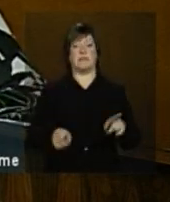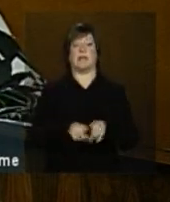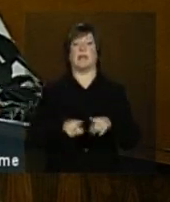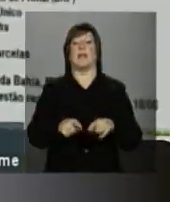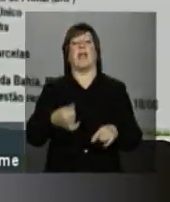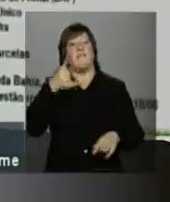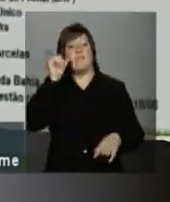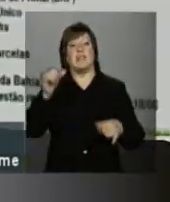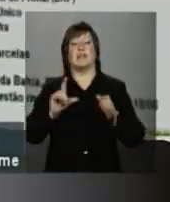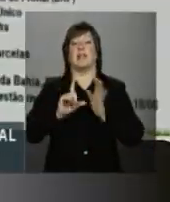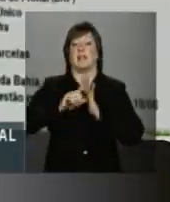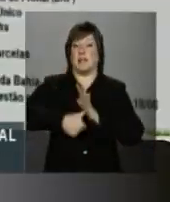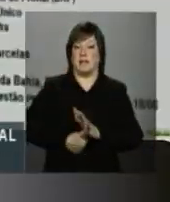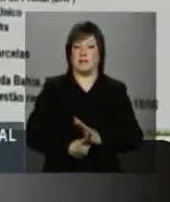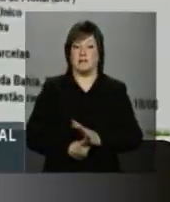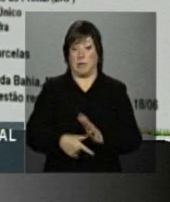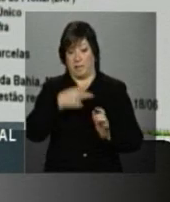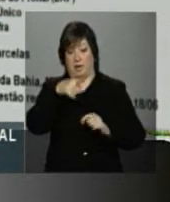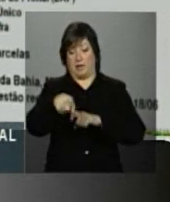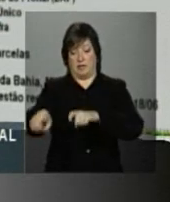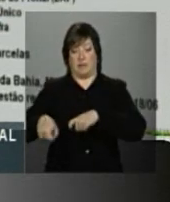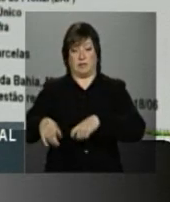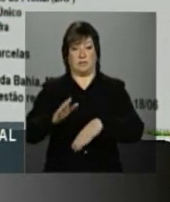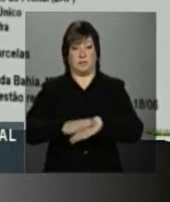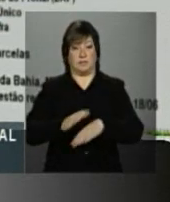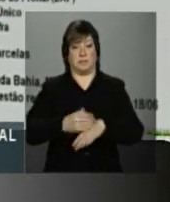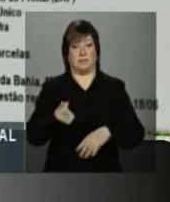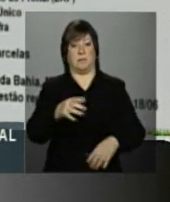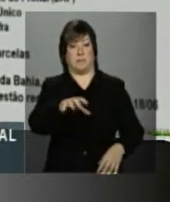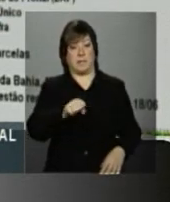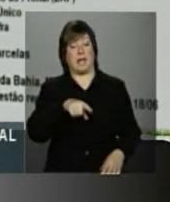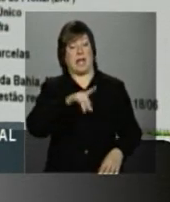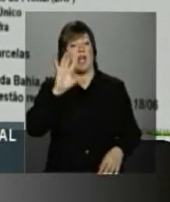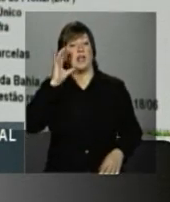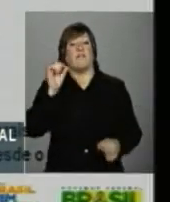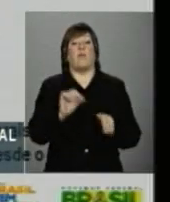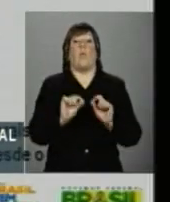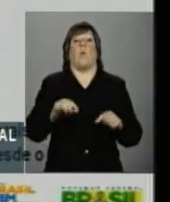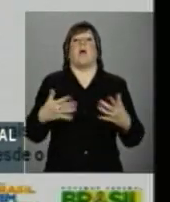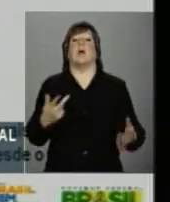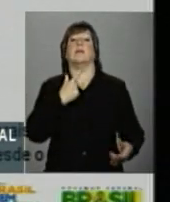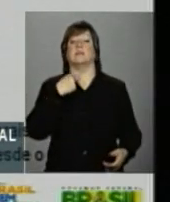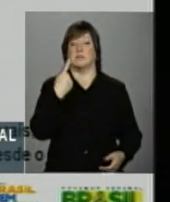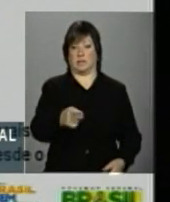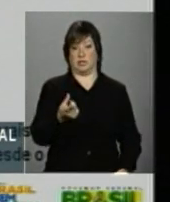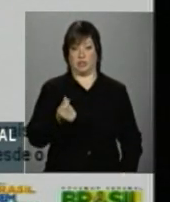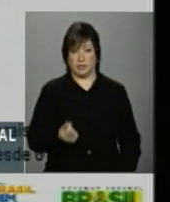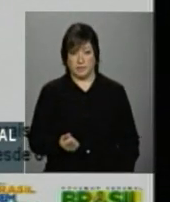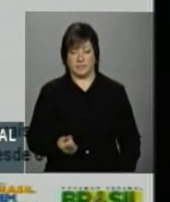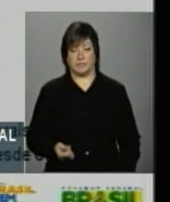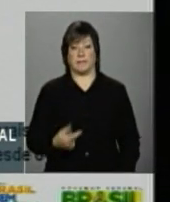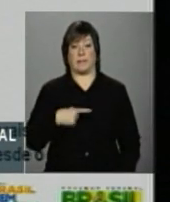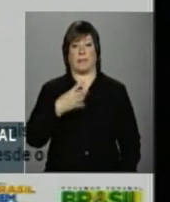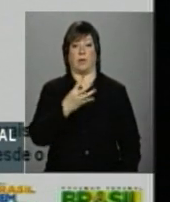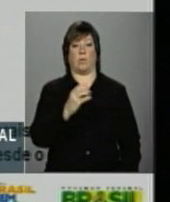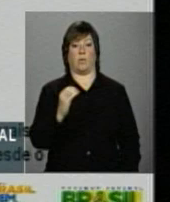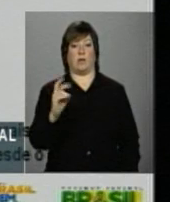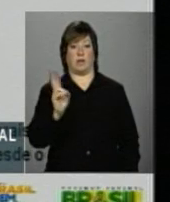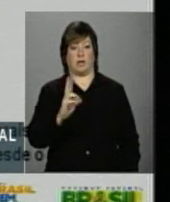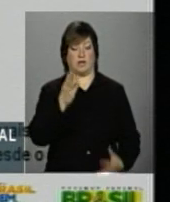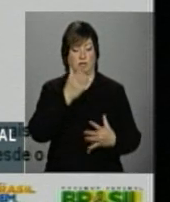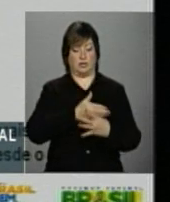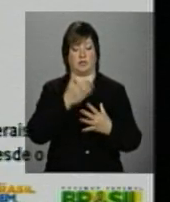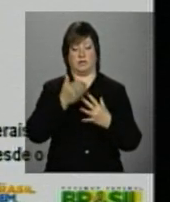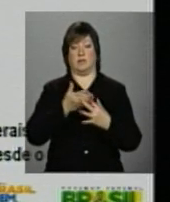né então o agricultor recebe o recurso e ele decide o que fazer com o recurso essa e são r$ 400 dividido em